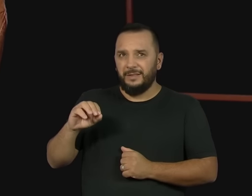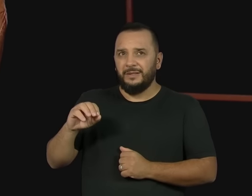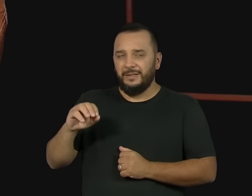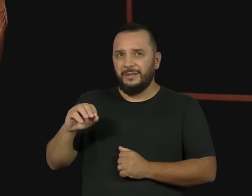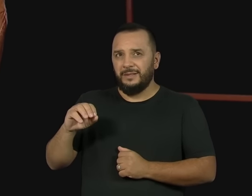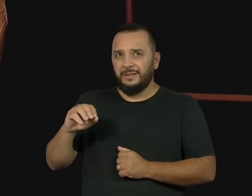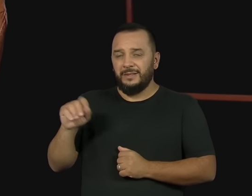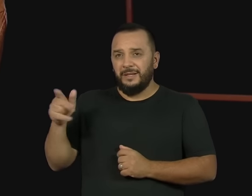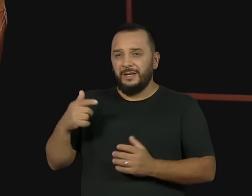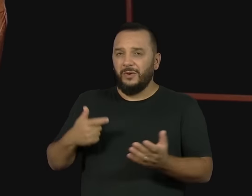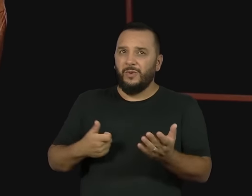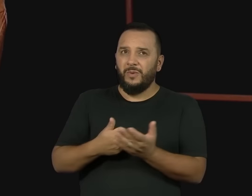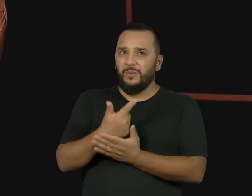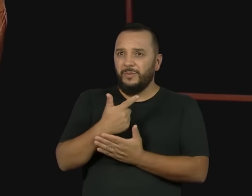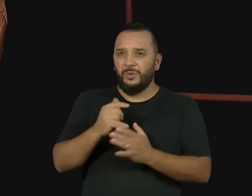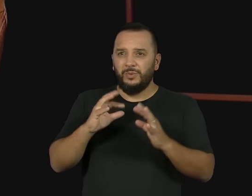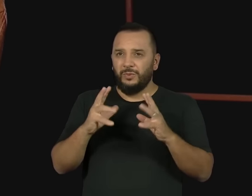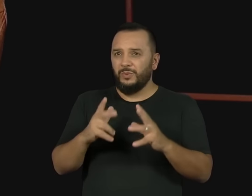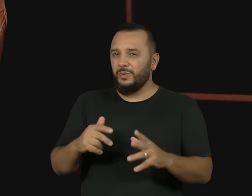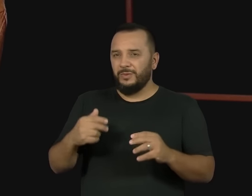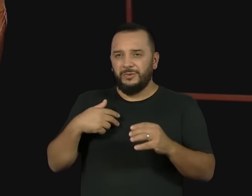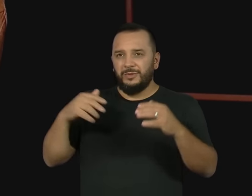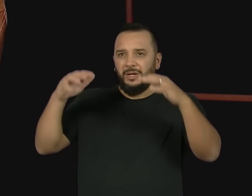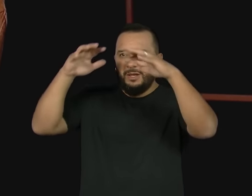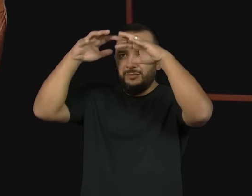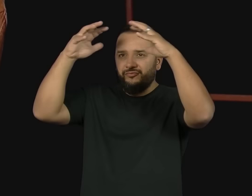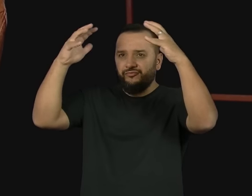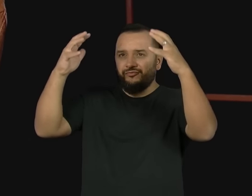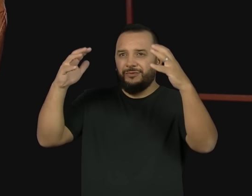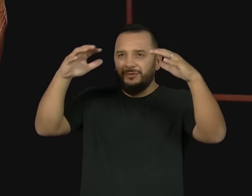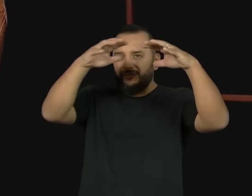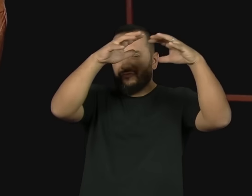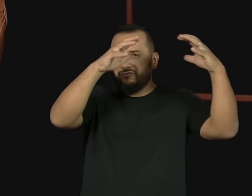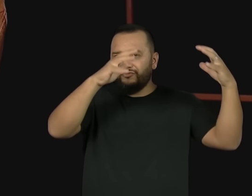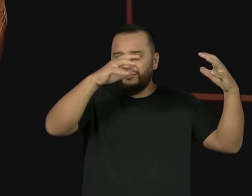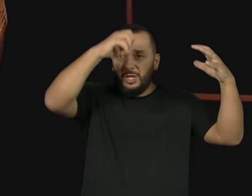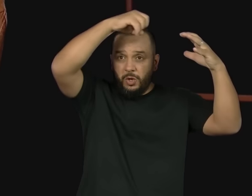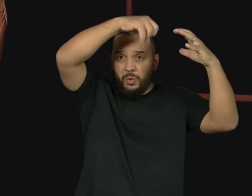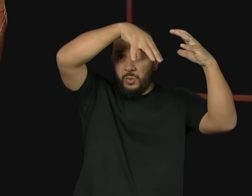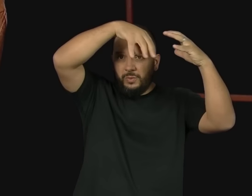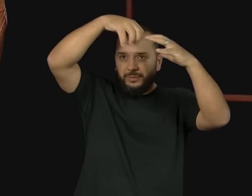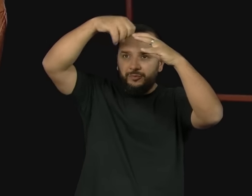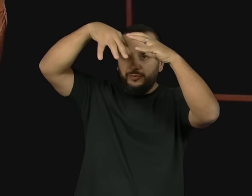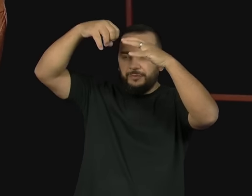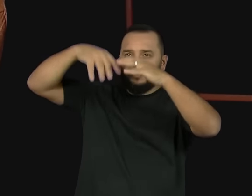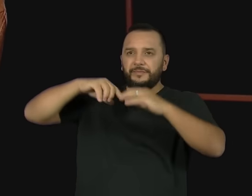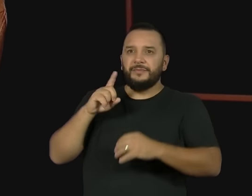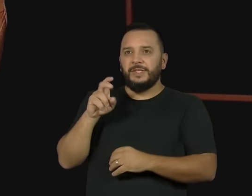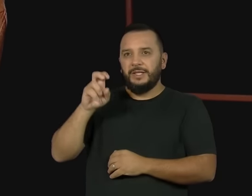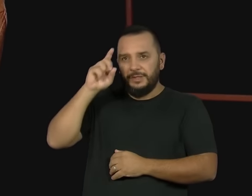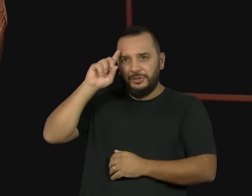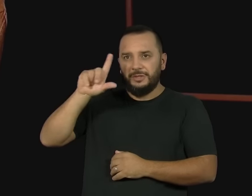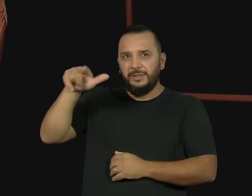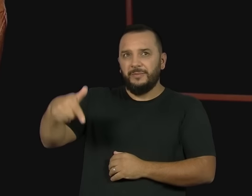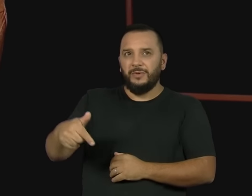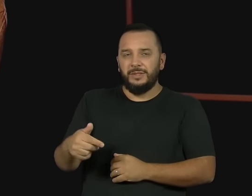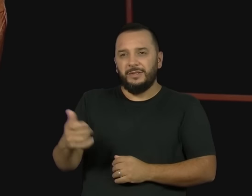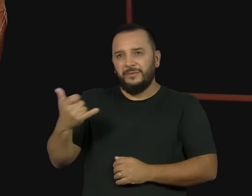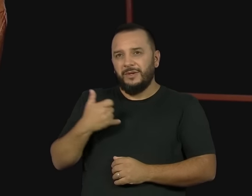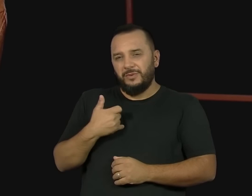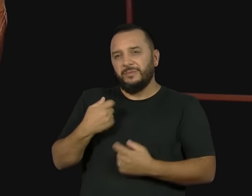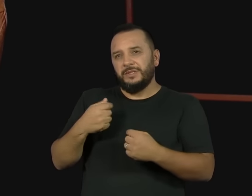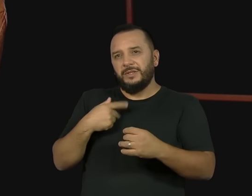E ele comprou toda a coleção. Só que depois de uns 15 dias ele disse, olha, eu vou ter que